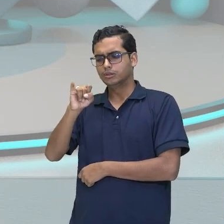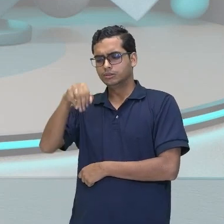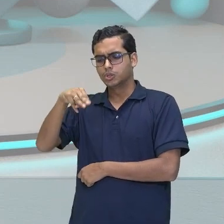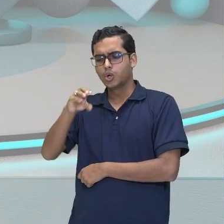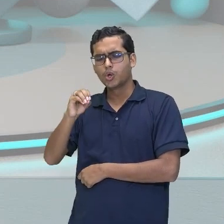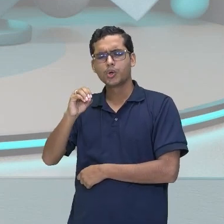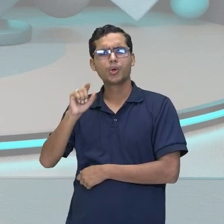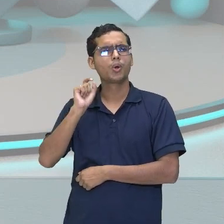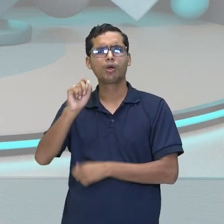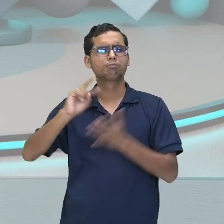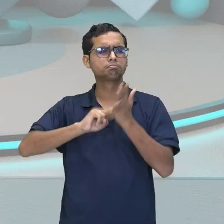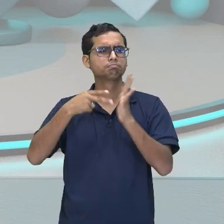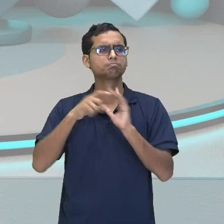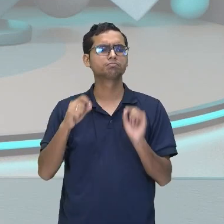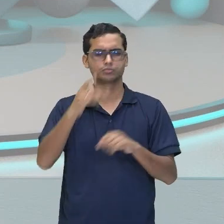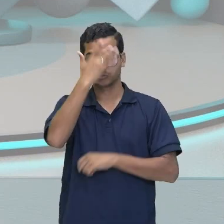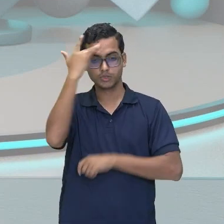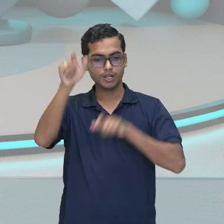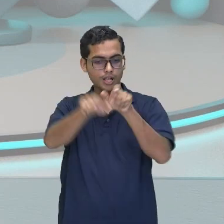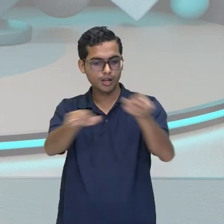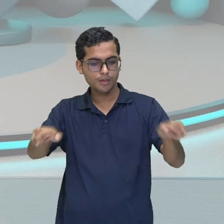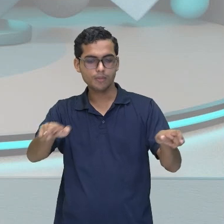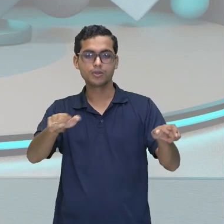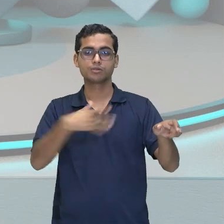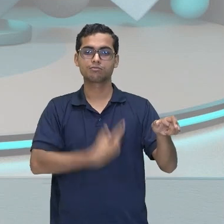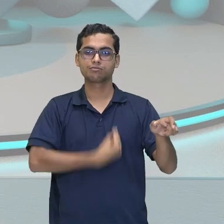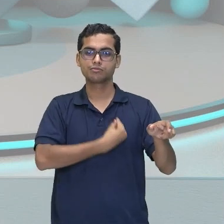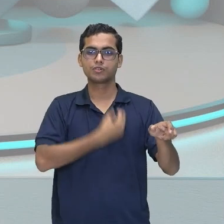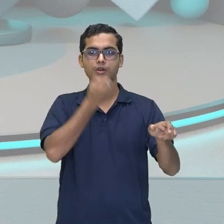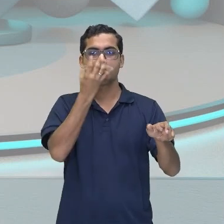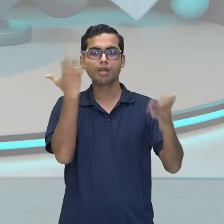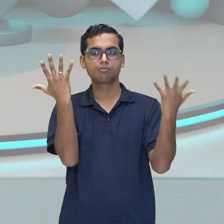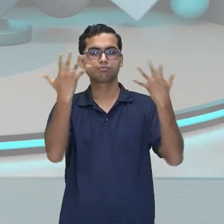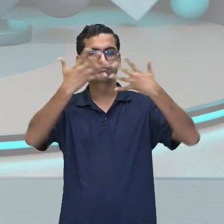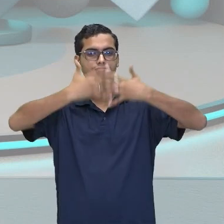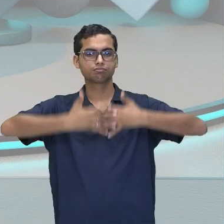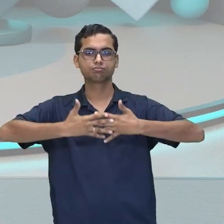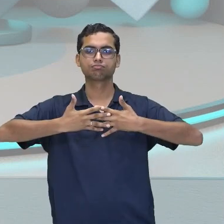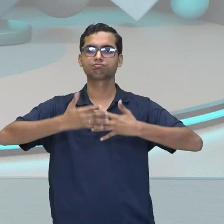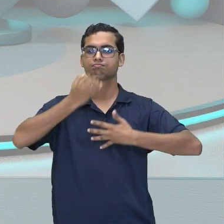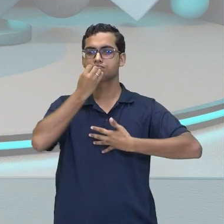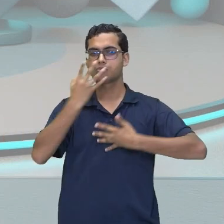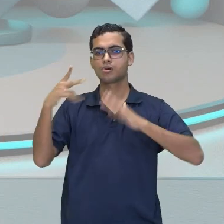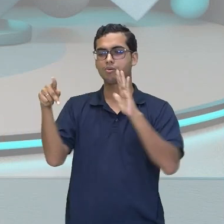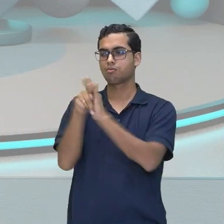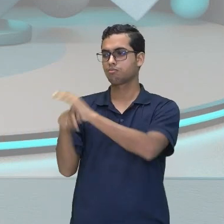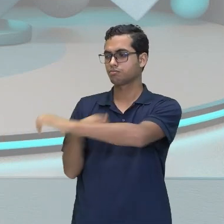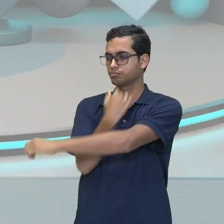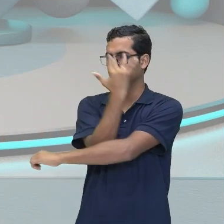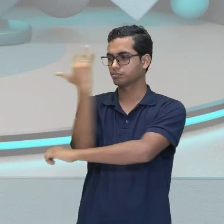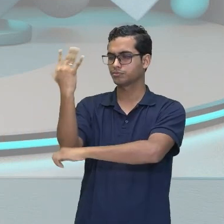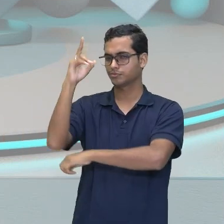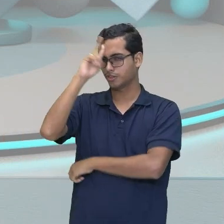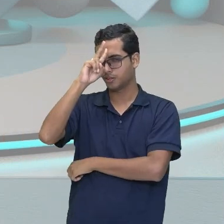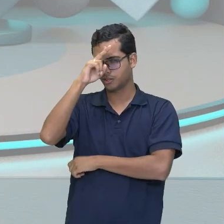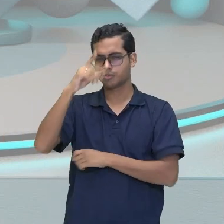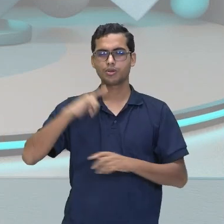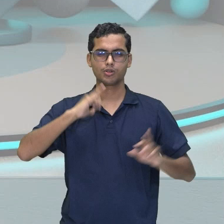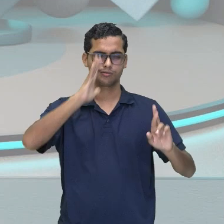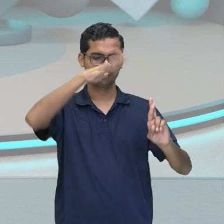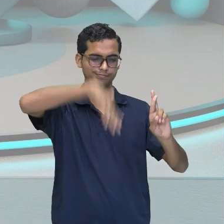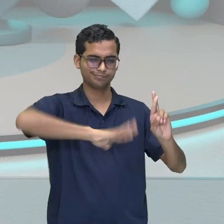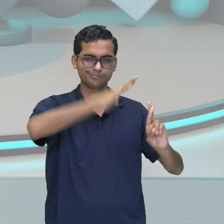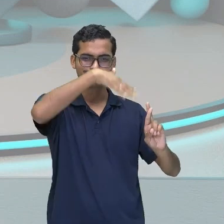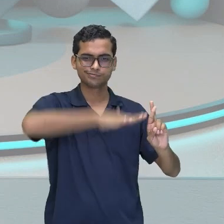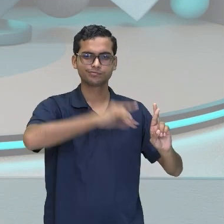as pessoas vivem em harmonia com a natureza. Aí a gente lembra de nossos irmãos ribeirinhos,